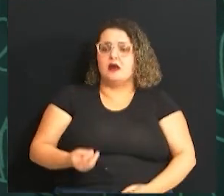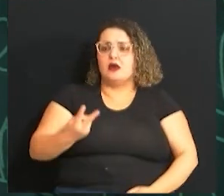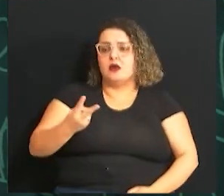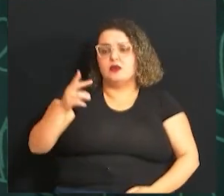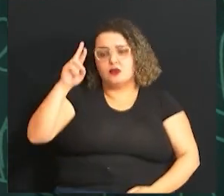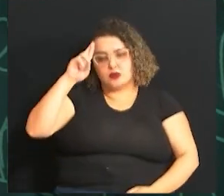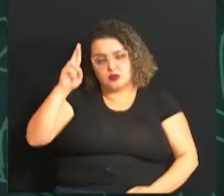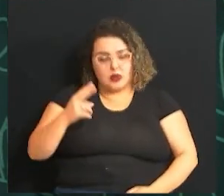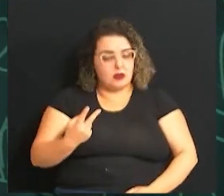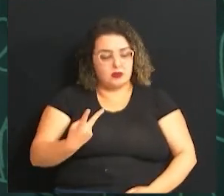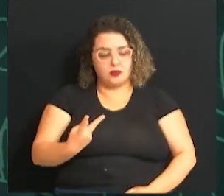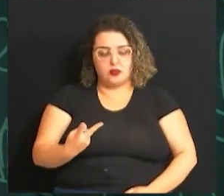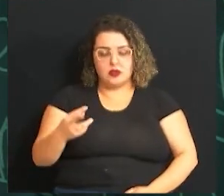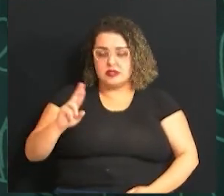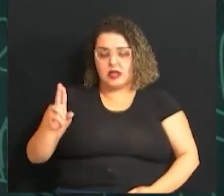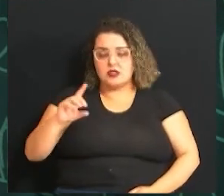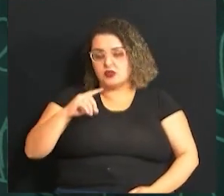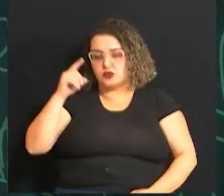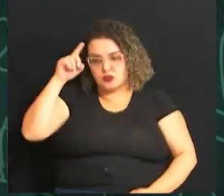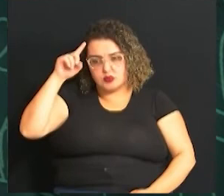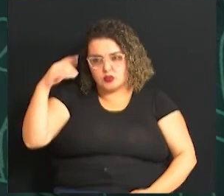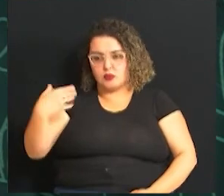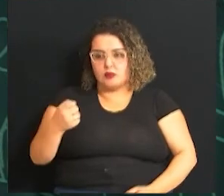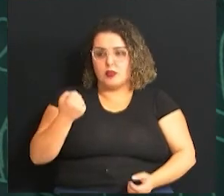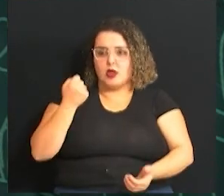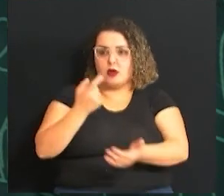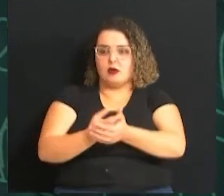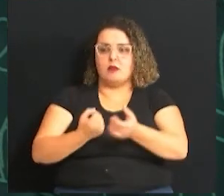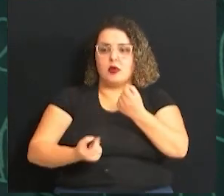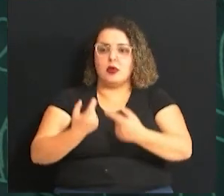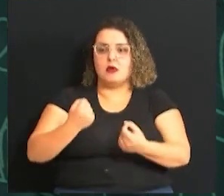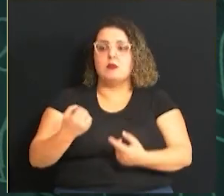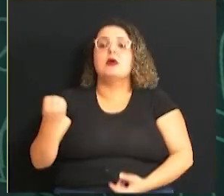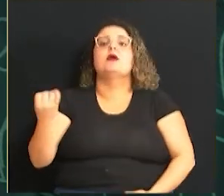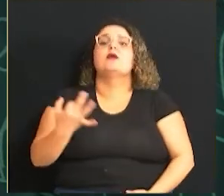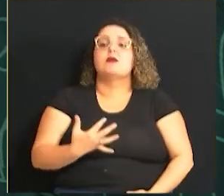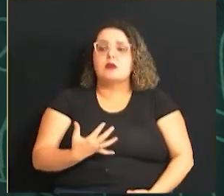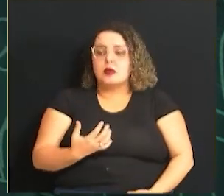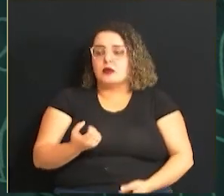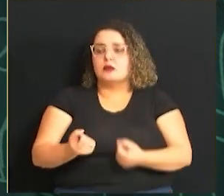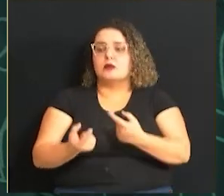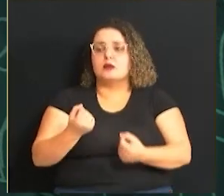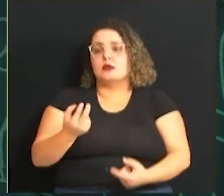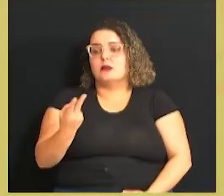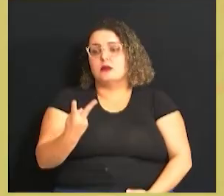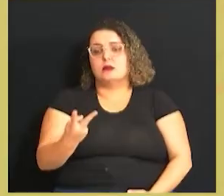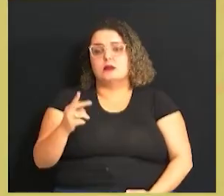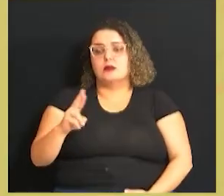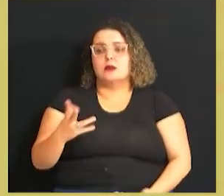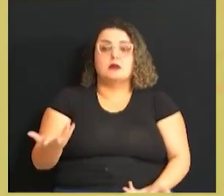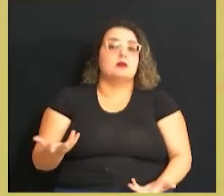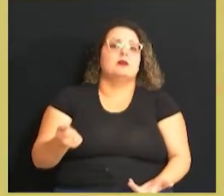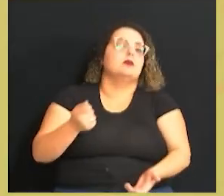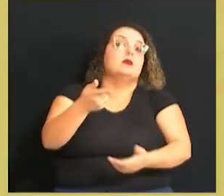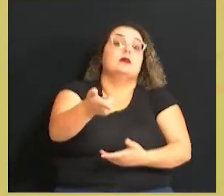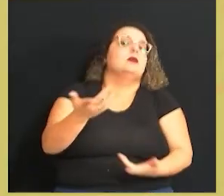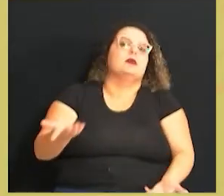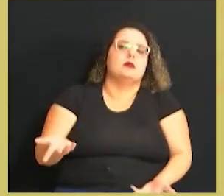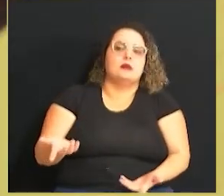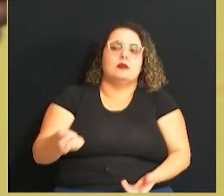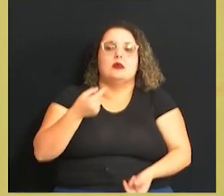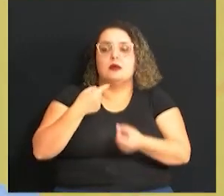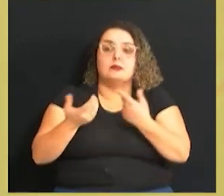dou R$2 todos os dias para você comprar pipoca. Mas quanto custa pipoca na escola? R$2. Então,